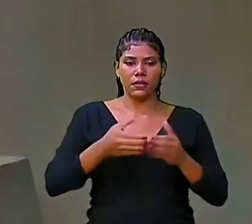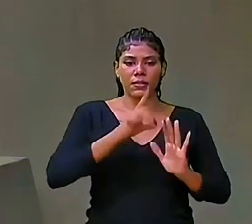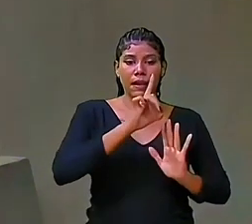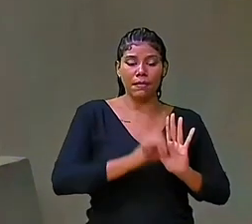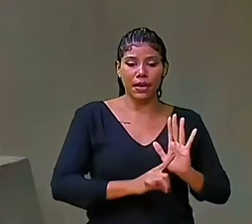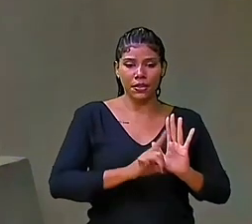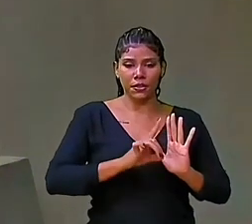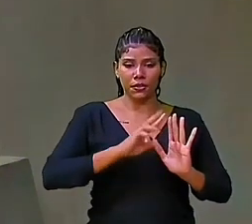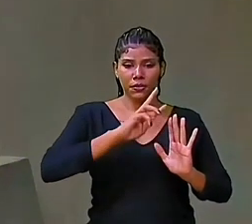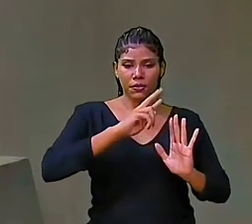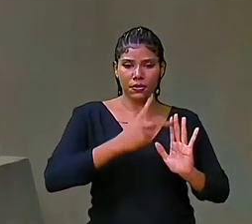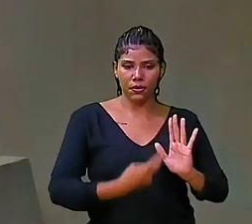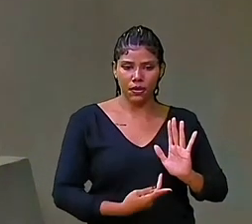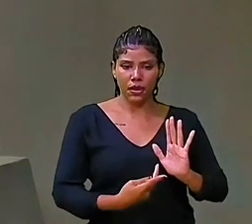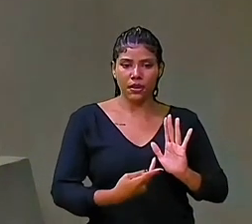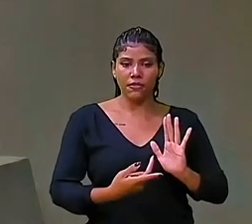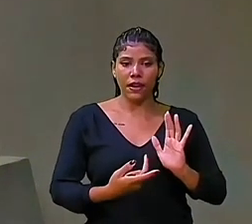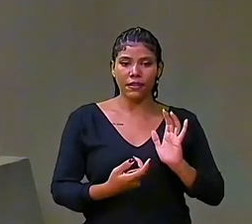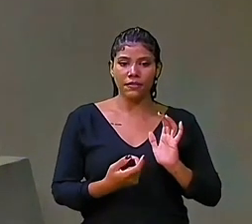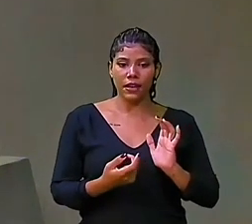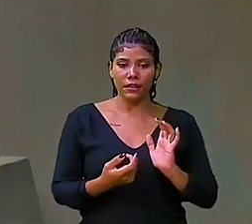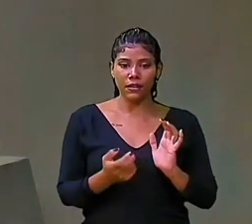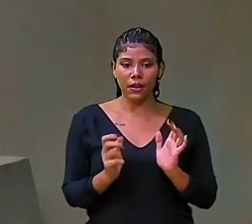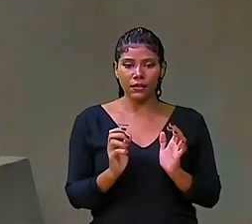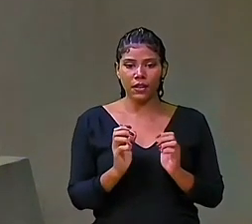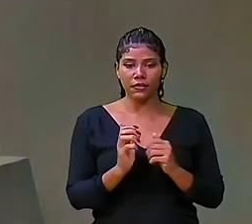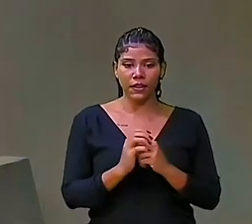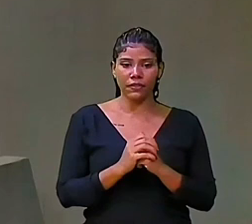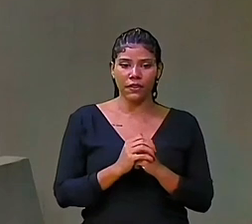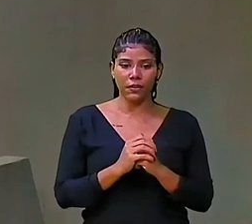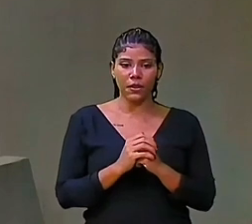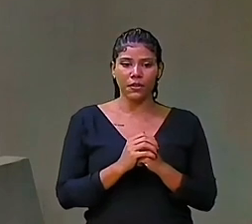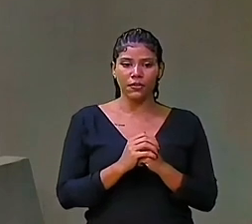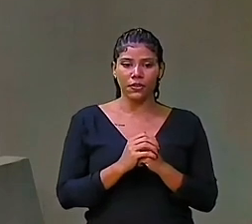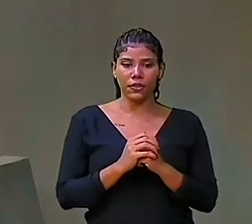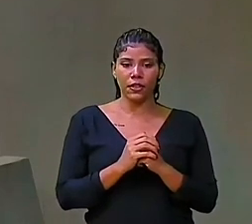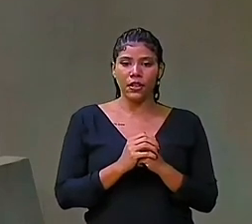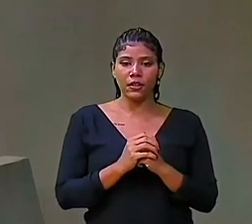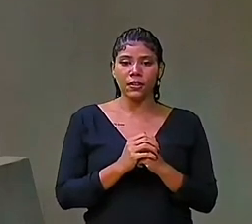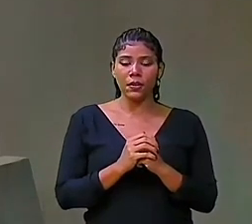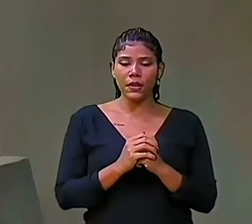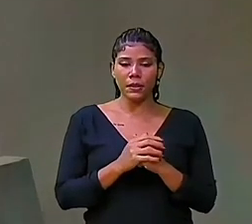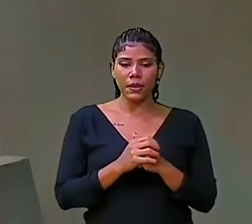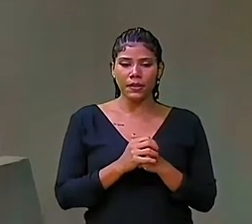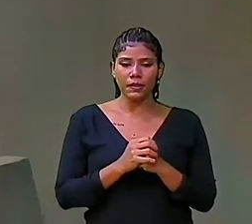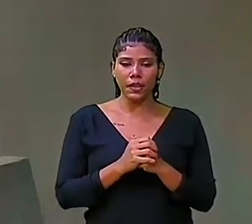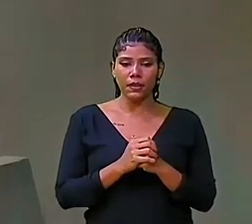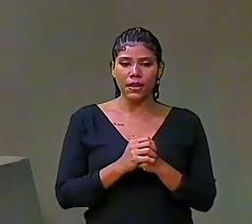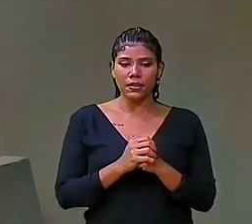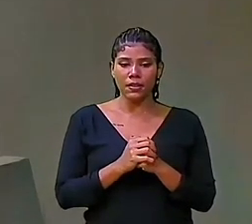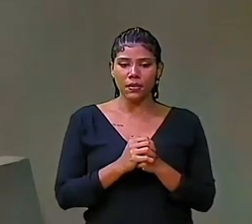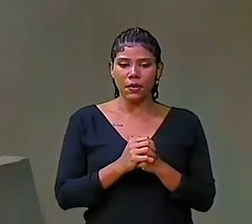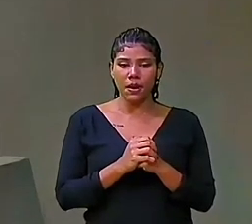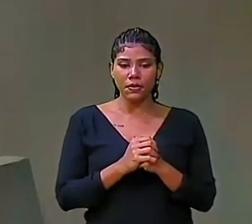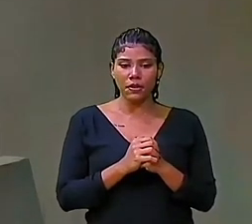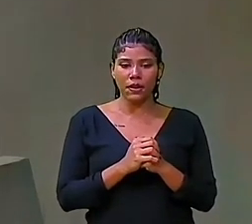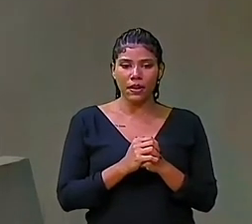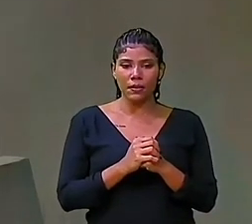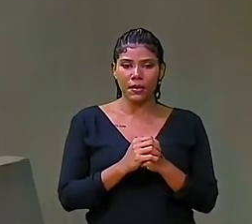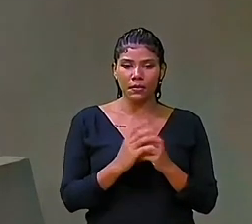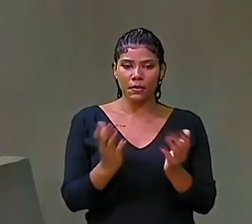Humanos da Assembleia do Rio, do então deputado Marcelo Freixo, e que depois